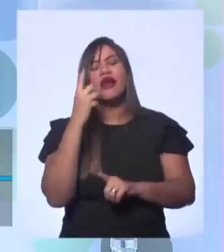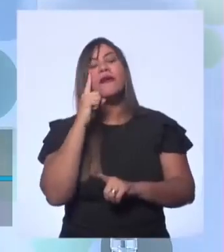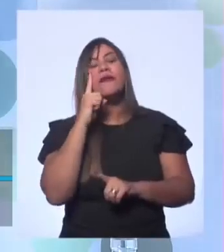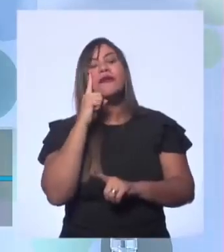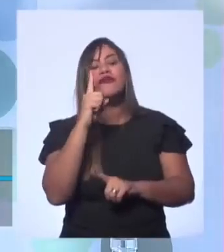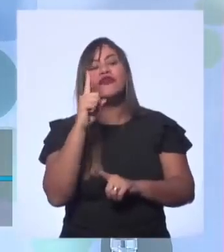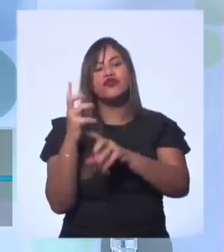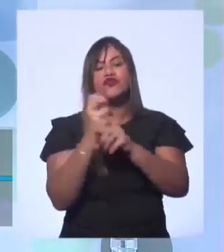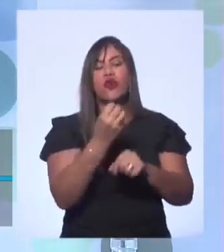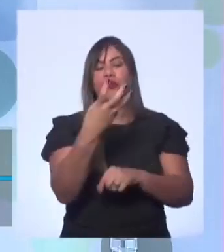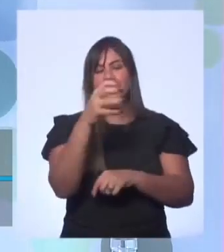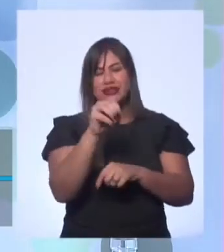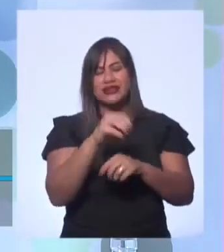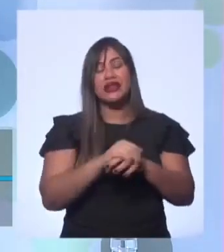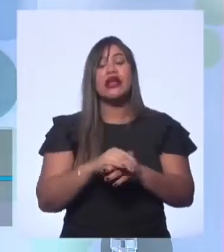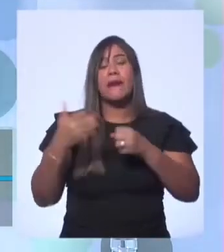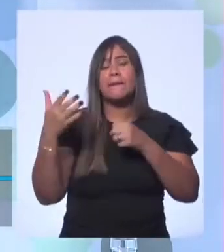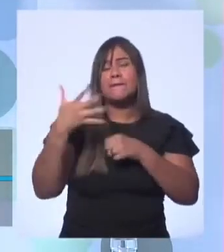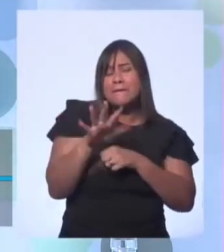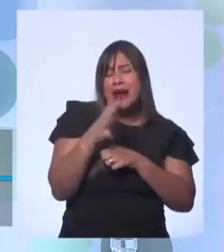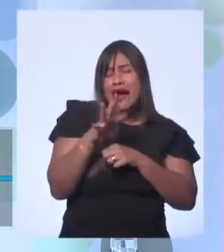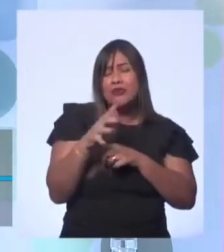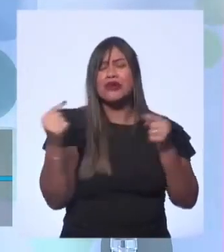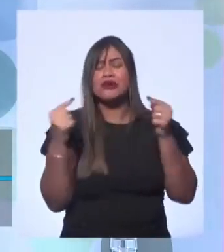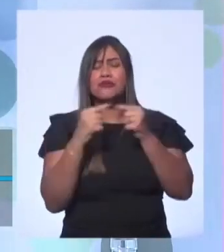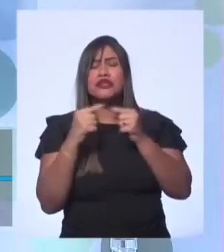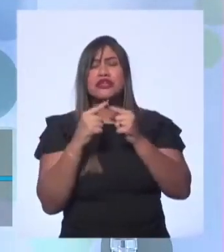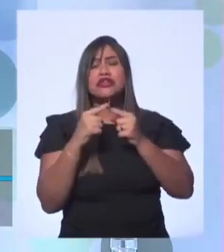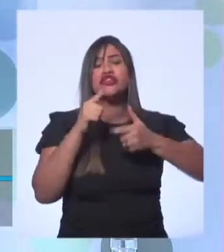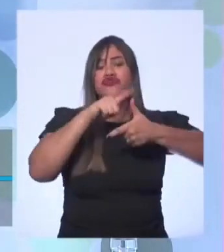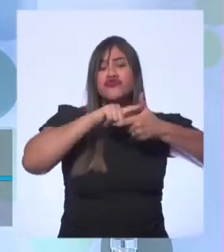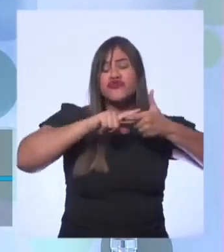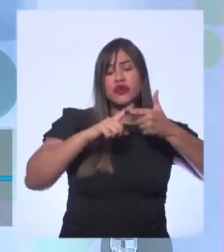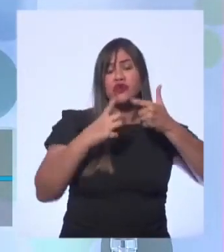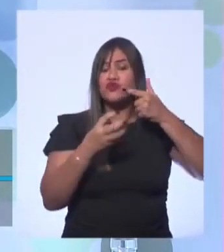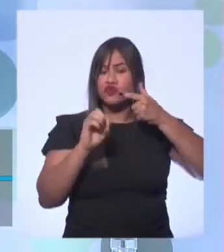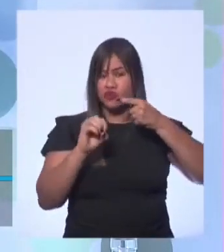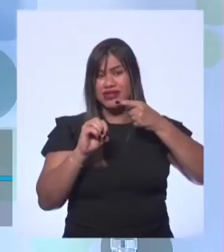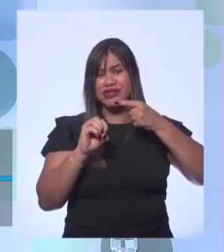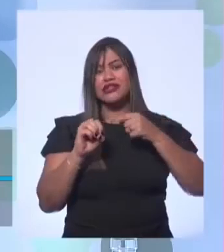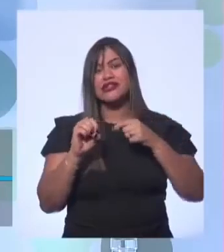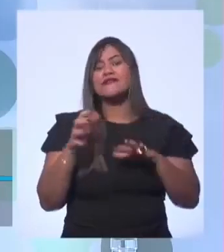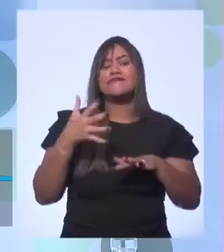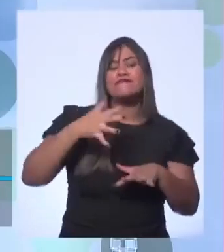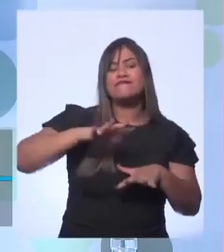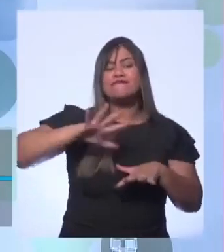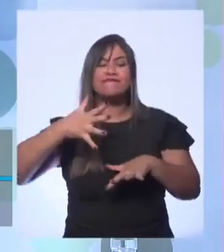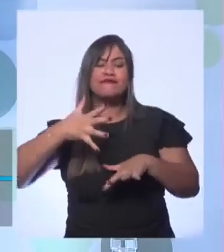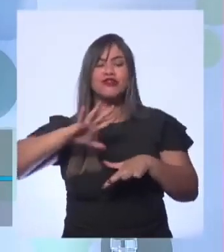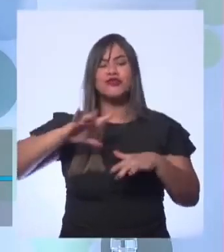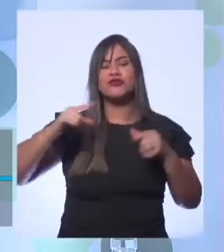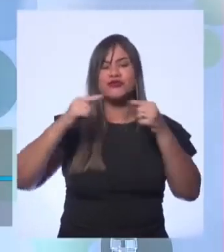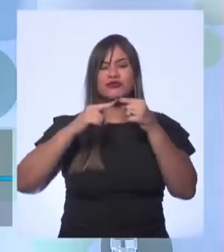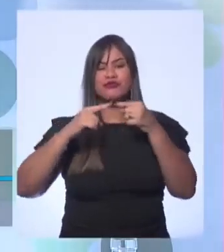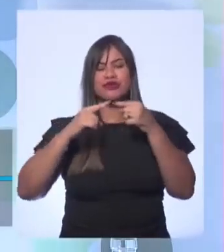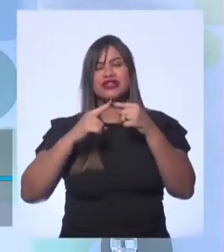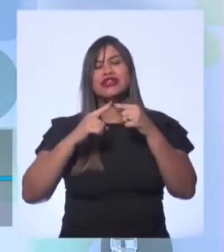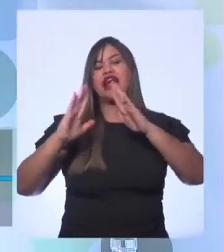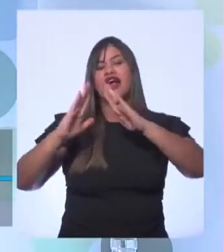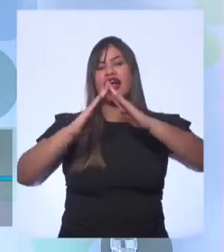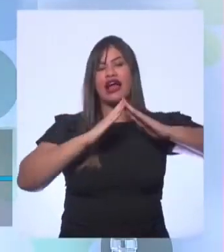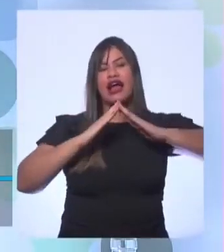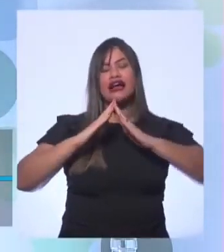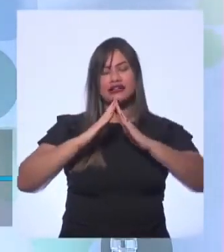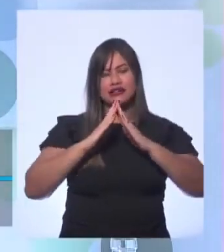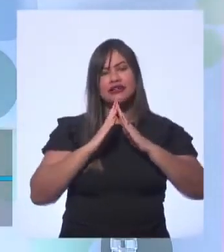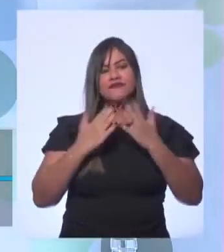gente quer saber a média diária, a gente vai dividir por esses 30 para saber por dia quanto mais ou menos se gasta aí nessa residência de